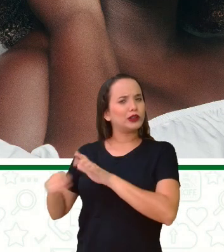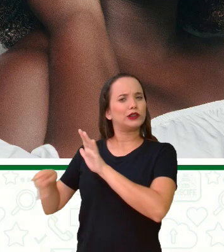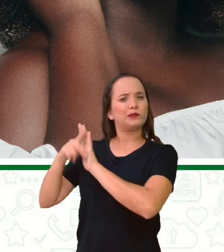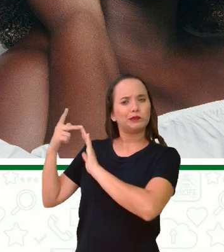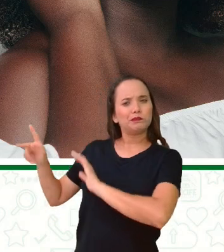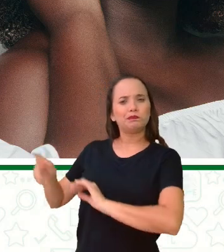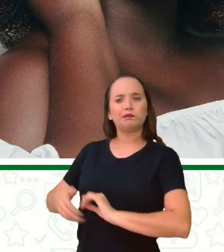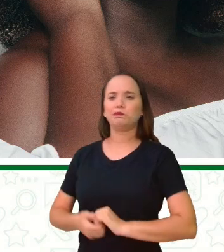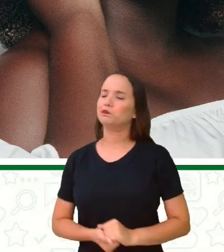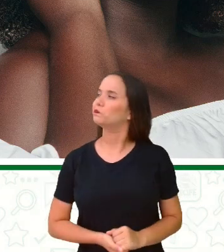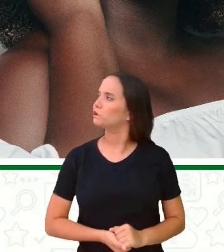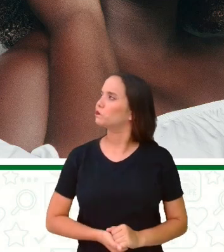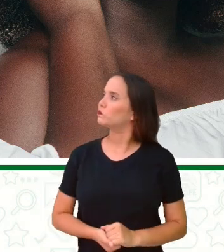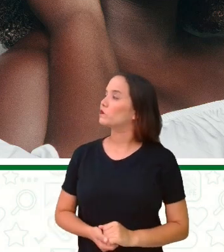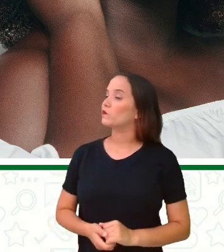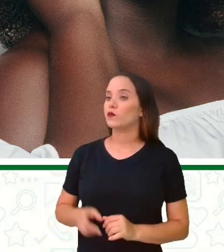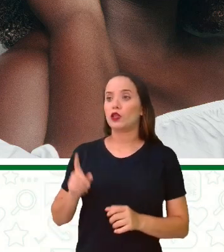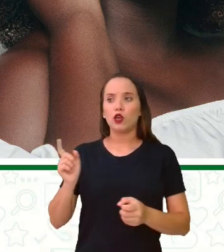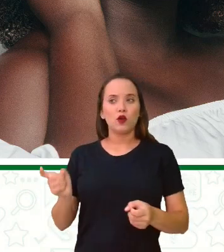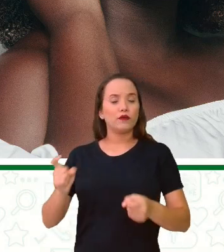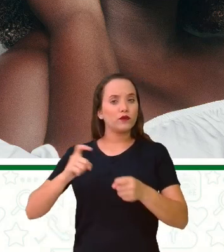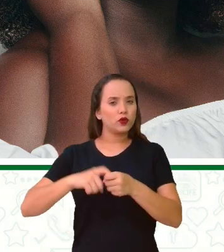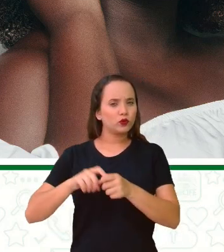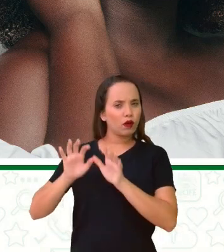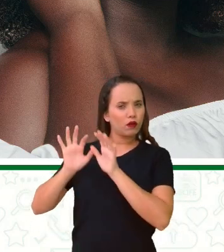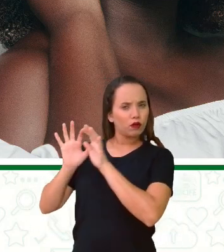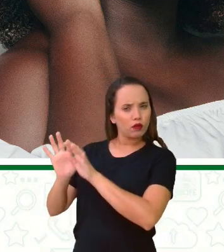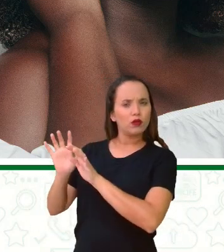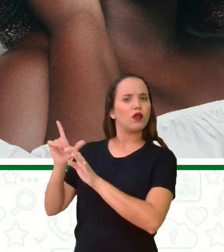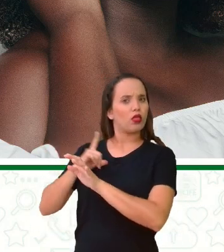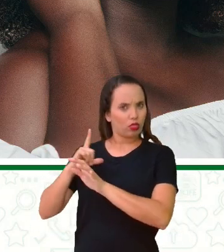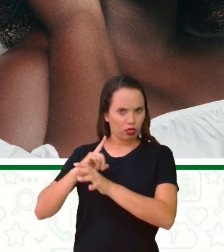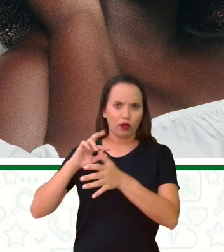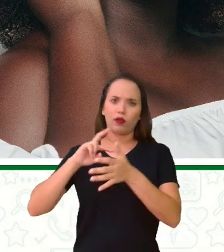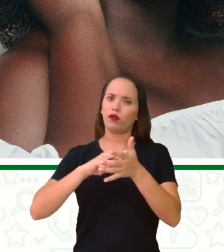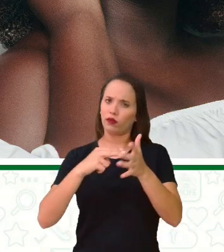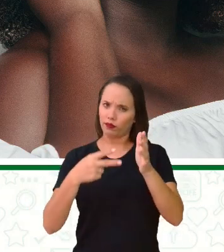esse voltar tem muito significado, gente. Tem